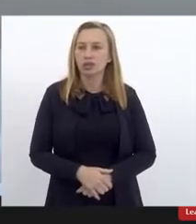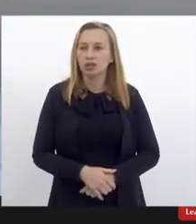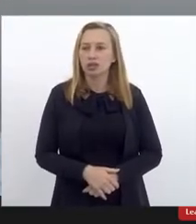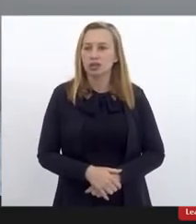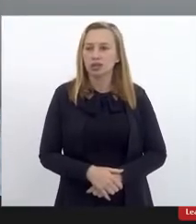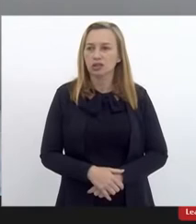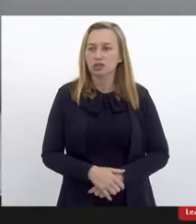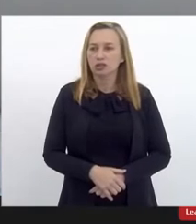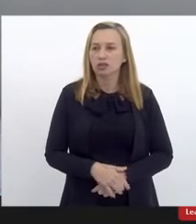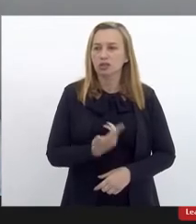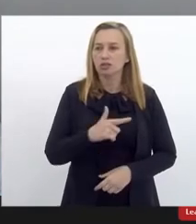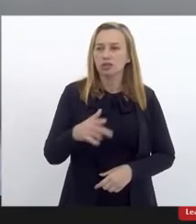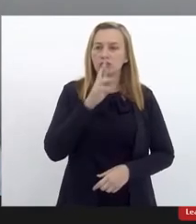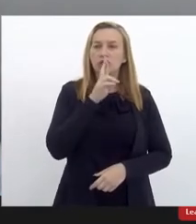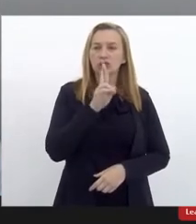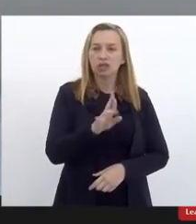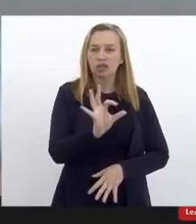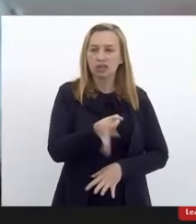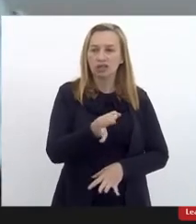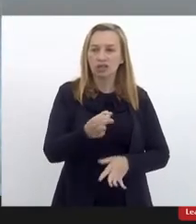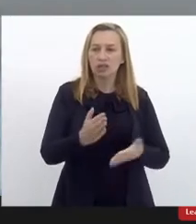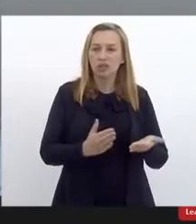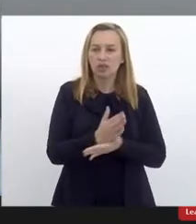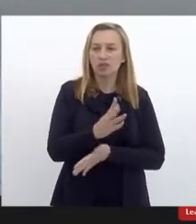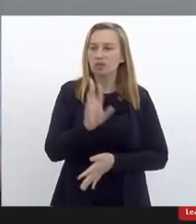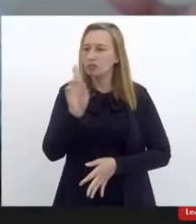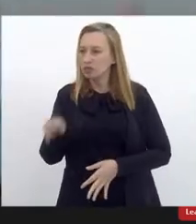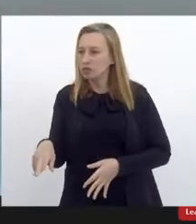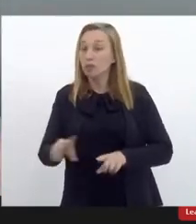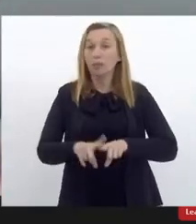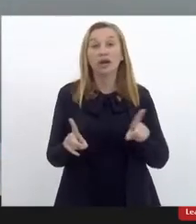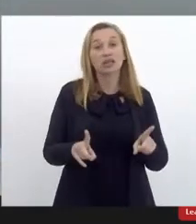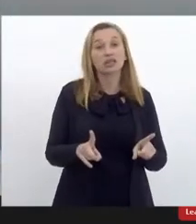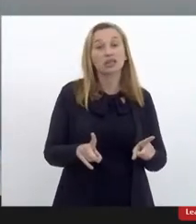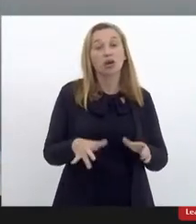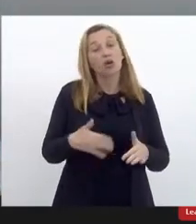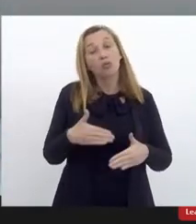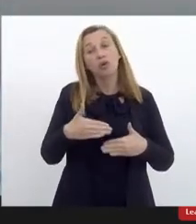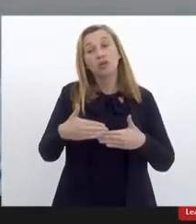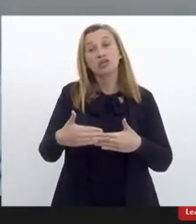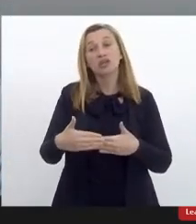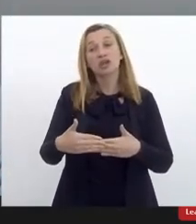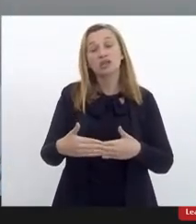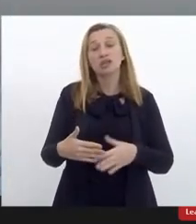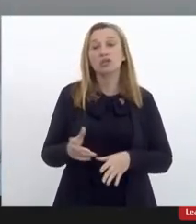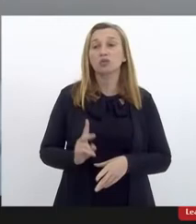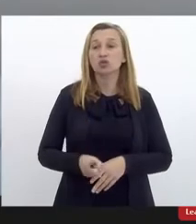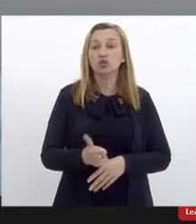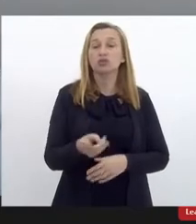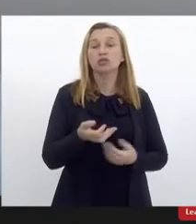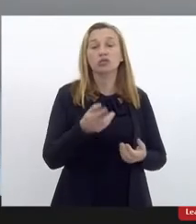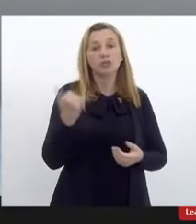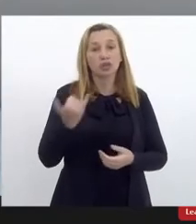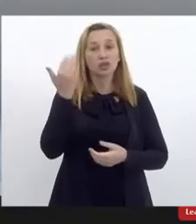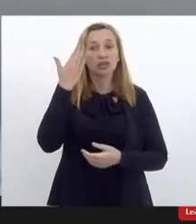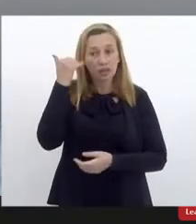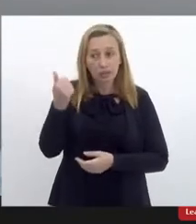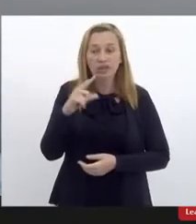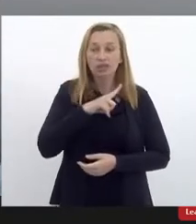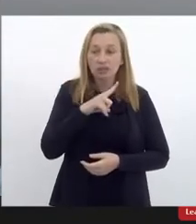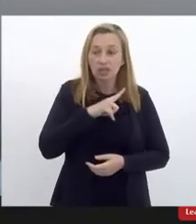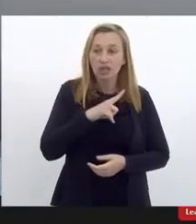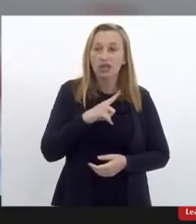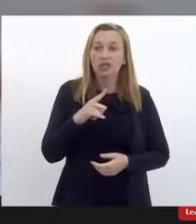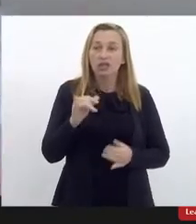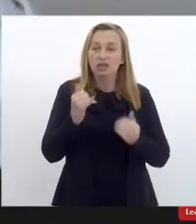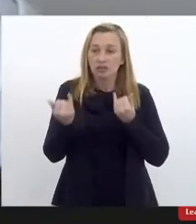ainda os resultados consolidados de aprovação, reprovação e tudo mais, mas há um processo em curso. Então, é importante saber se tem elementos sobre esse